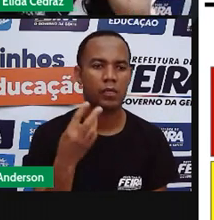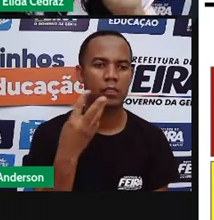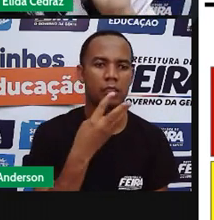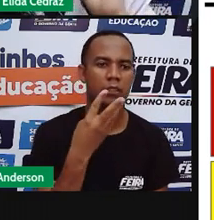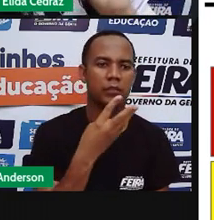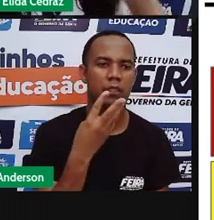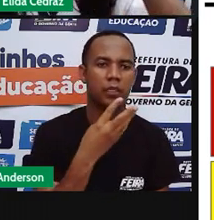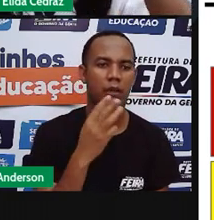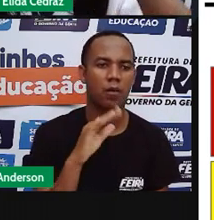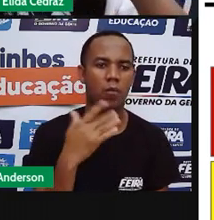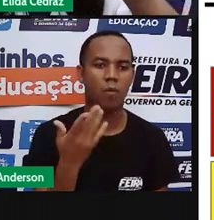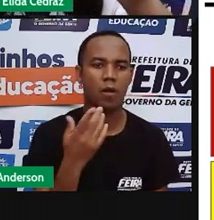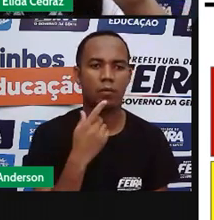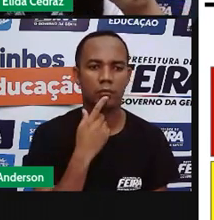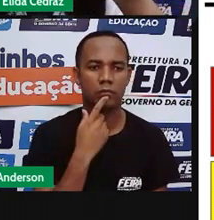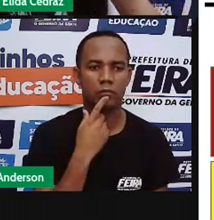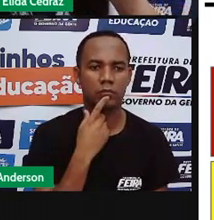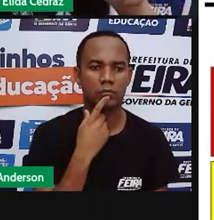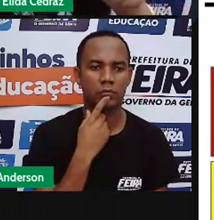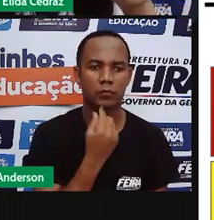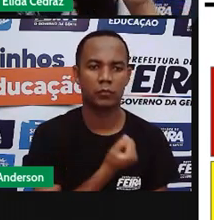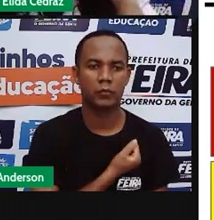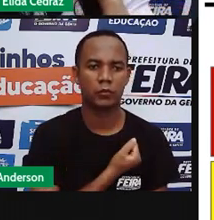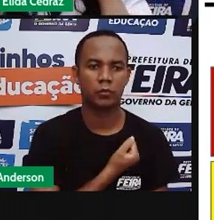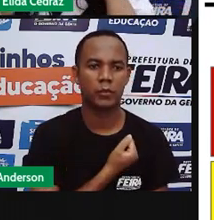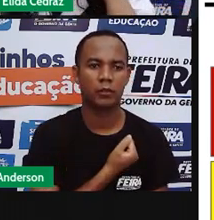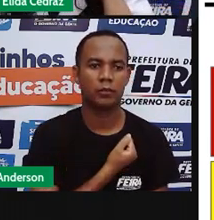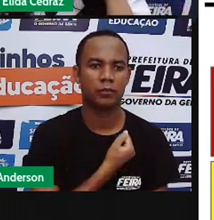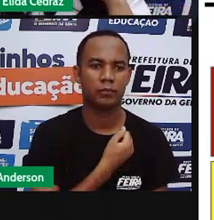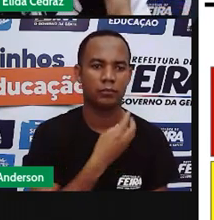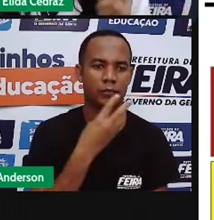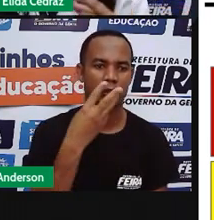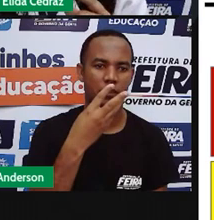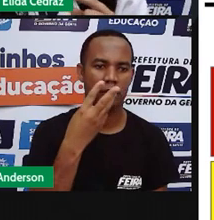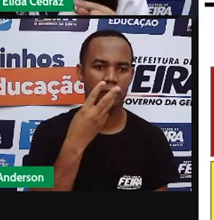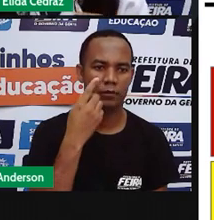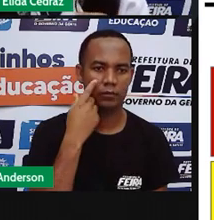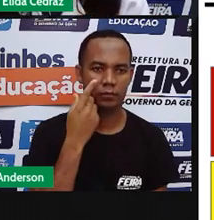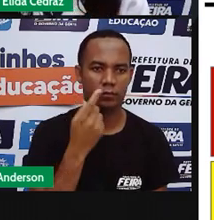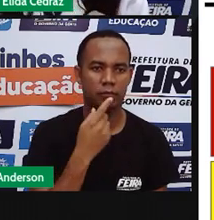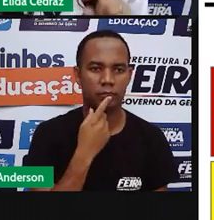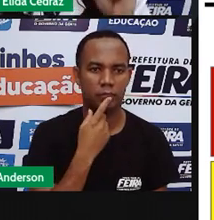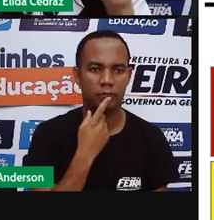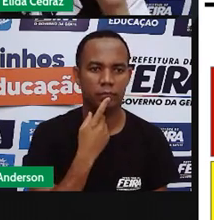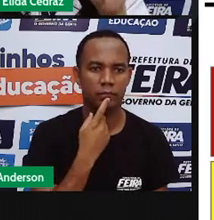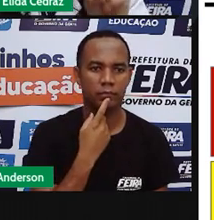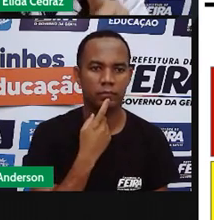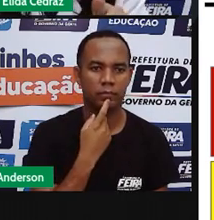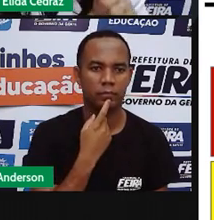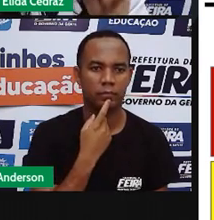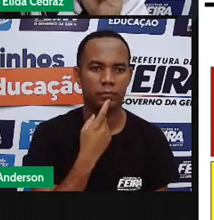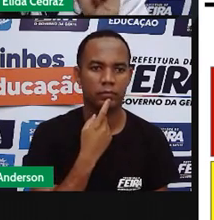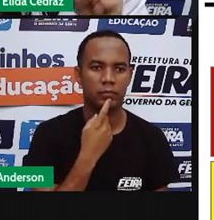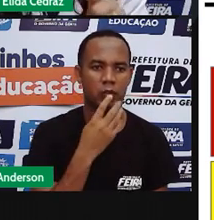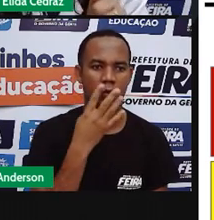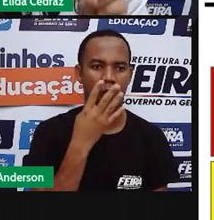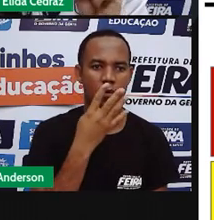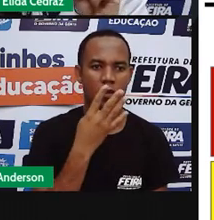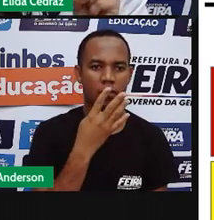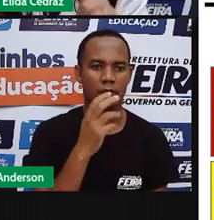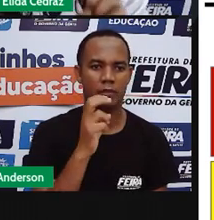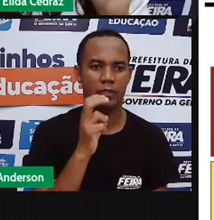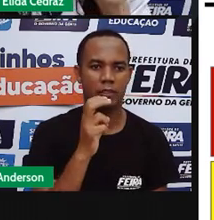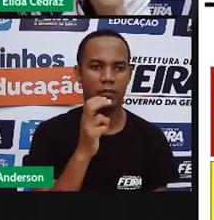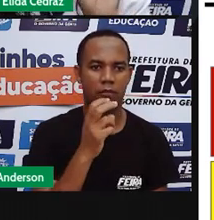é? Verde. E o número é 3. Vamos lá? 3, 4,